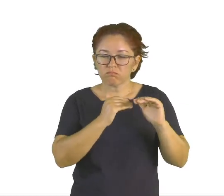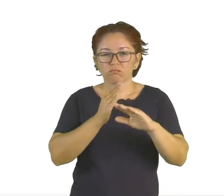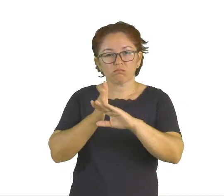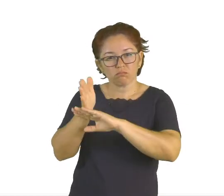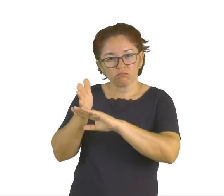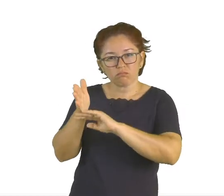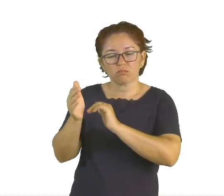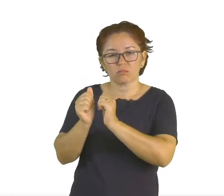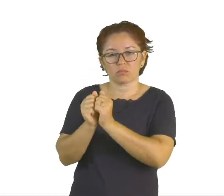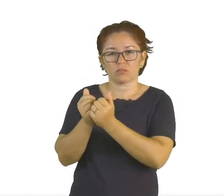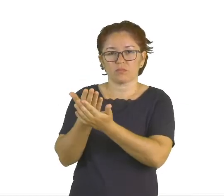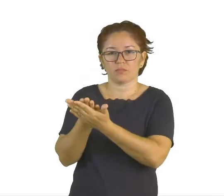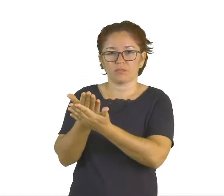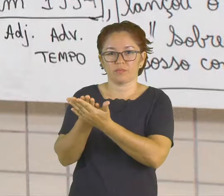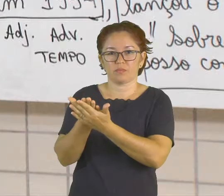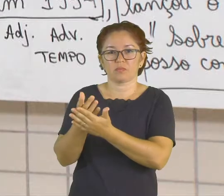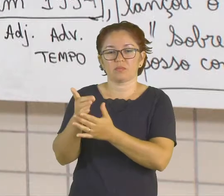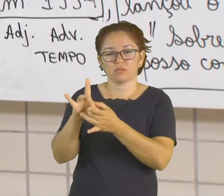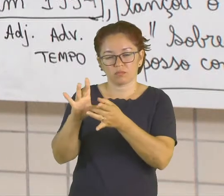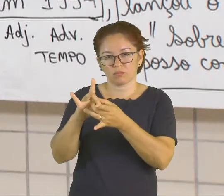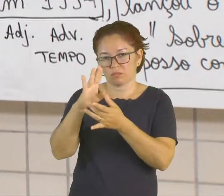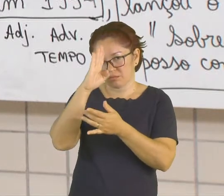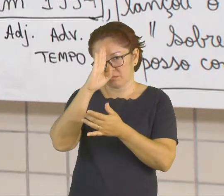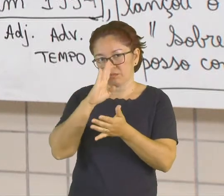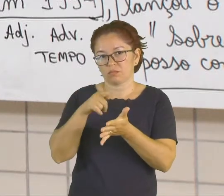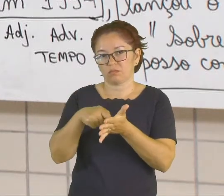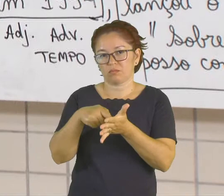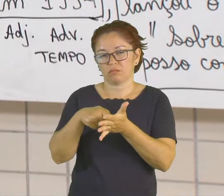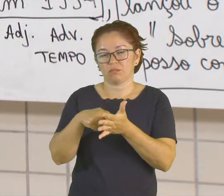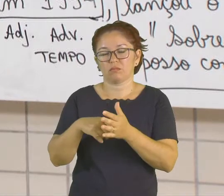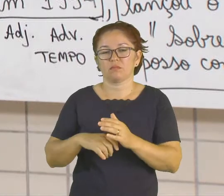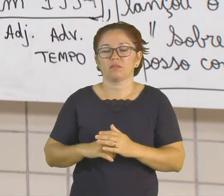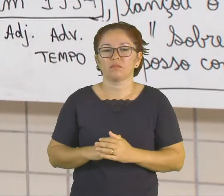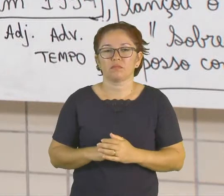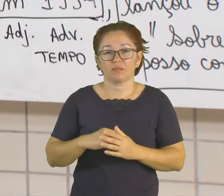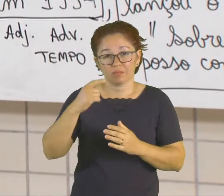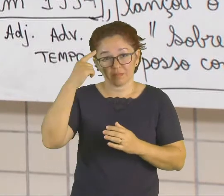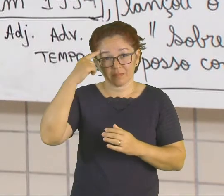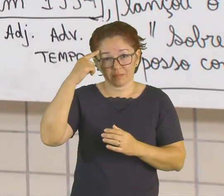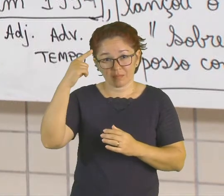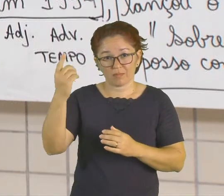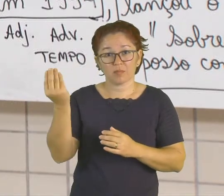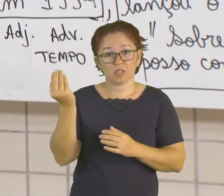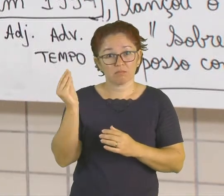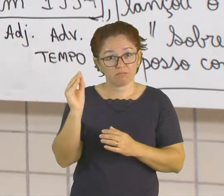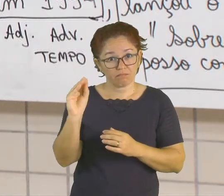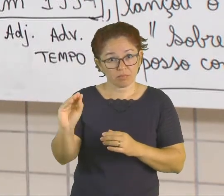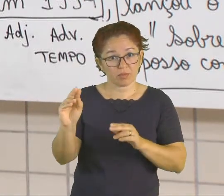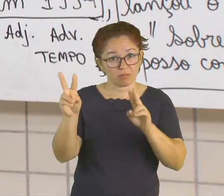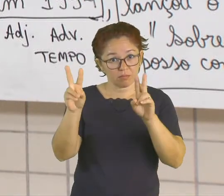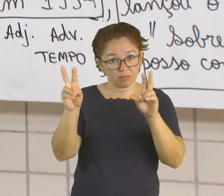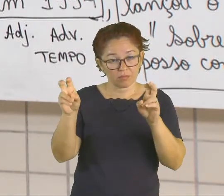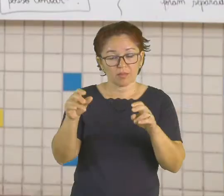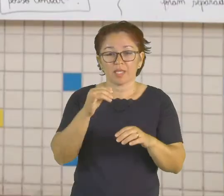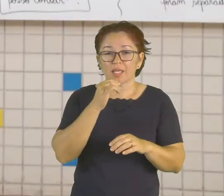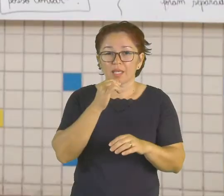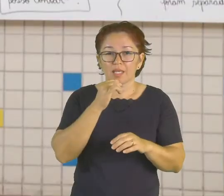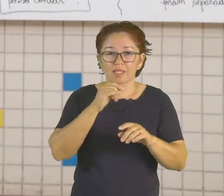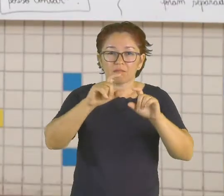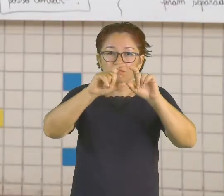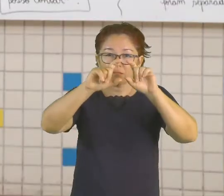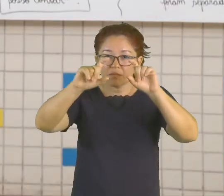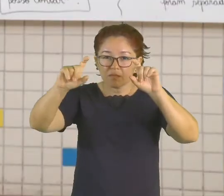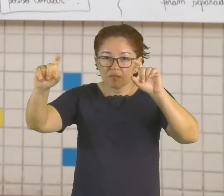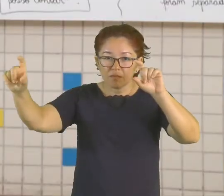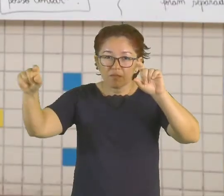né, a questão do discurso normativo e olhem só o uso das aspas. Então, ele começou com as aspas, né, lá